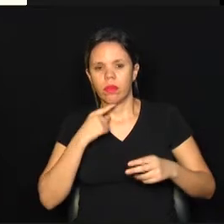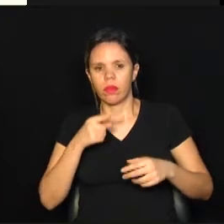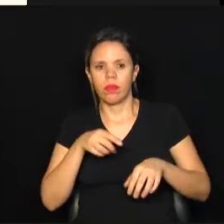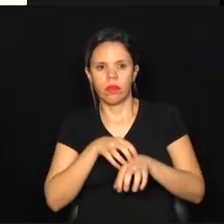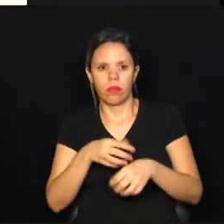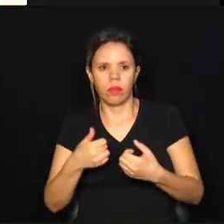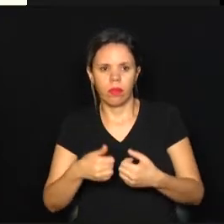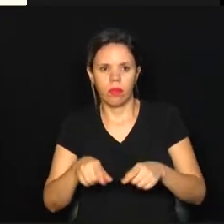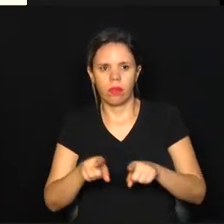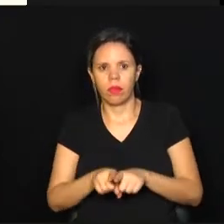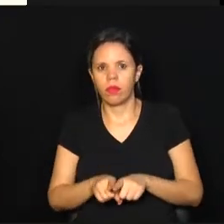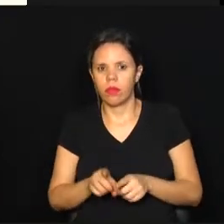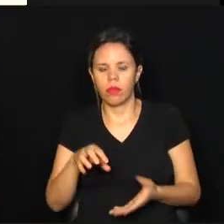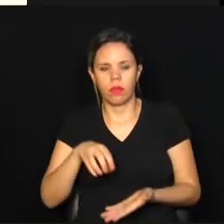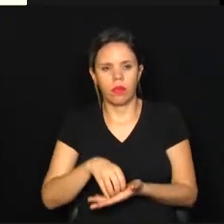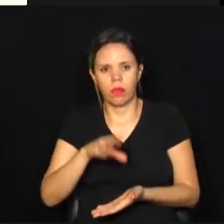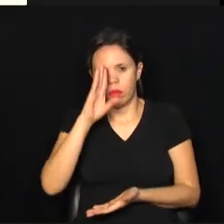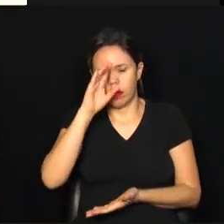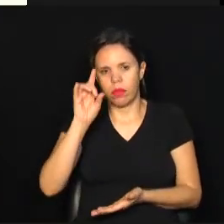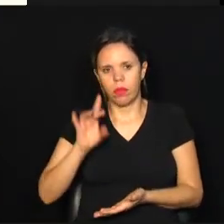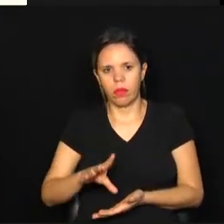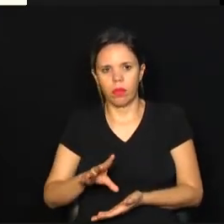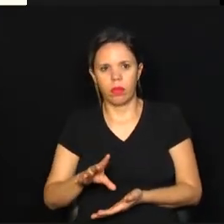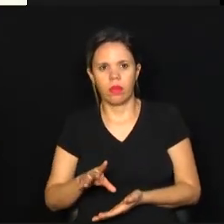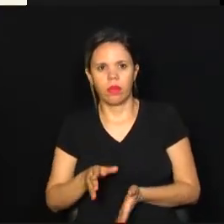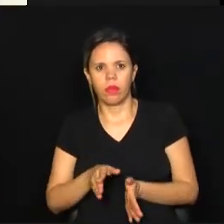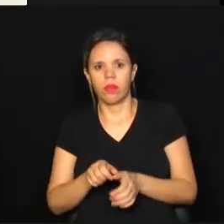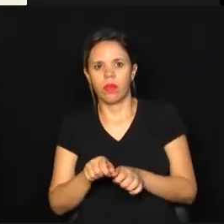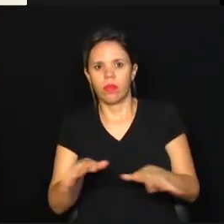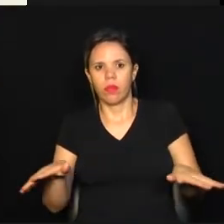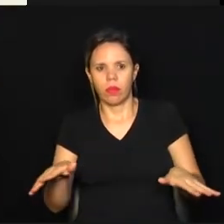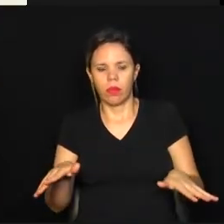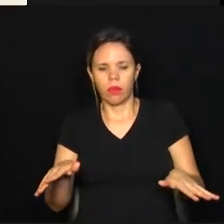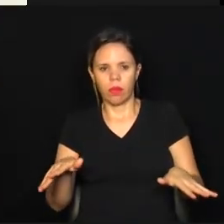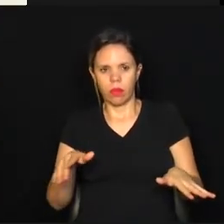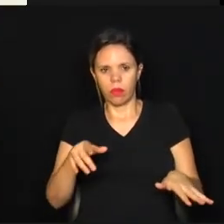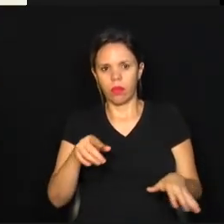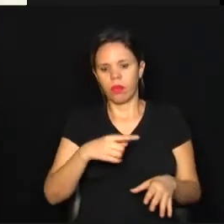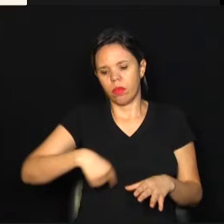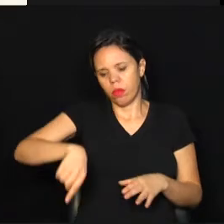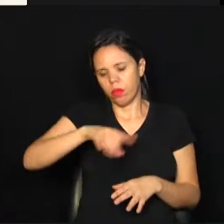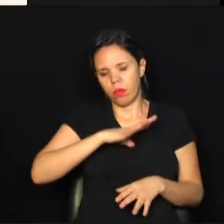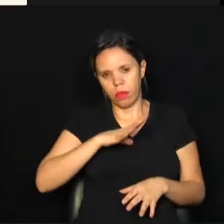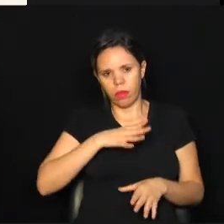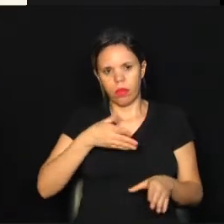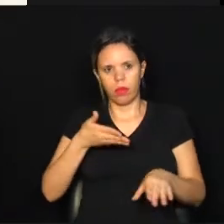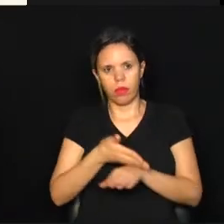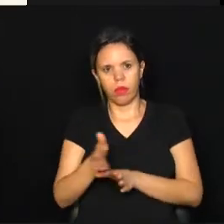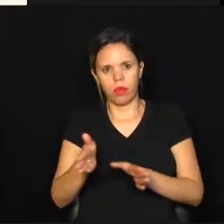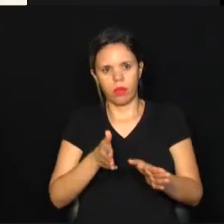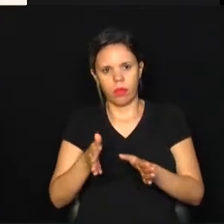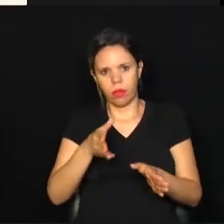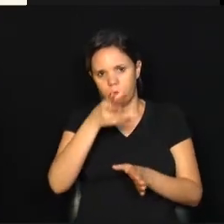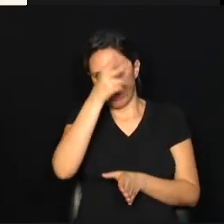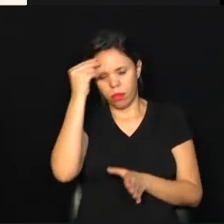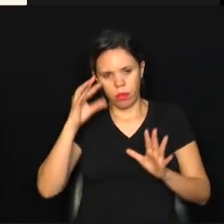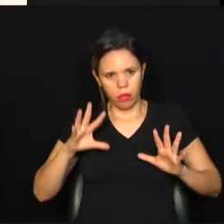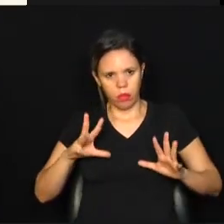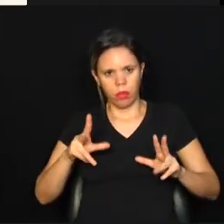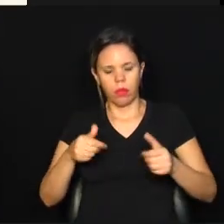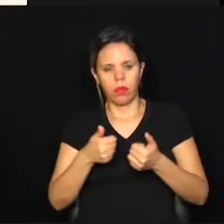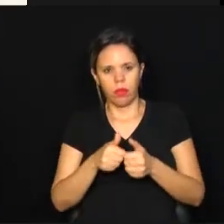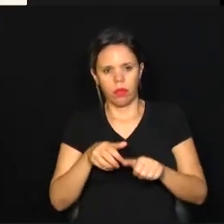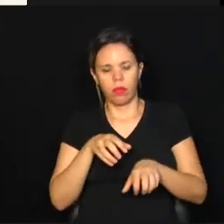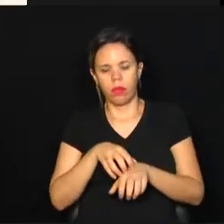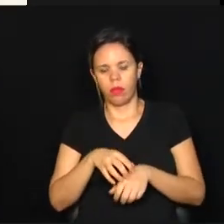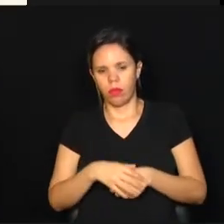não mais ser central, policêntrica, e sim ela ser radial, justamente para a gente levar o acesso ao transporte público para todos, tá?